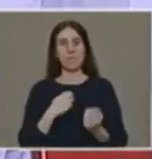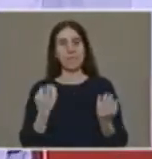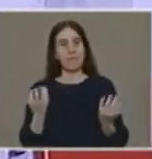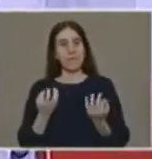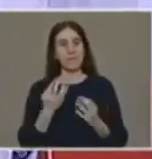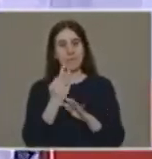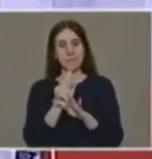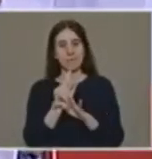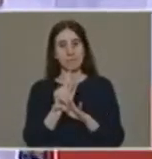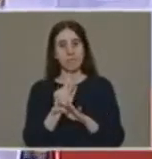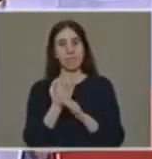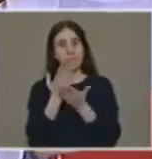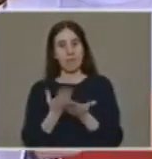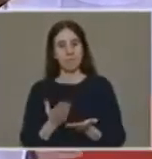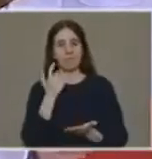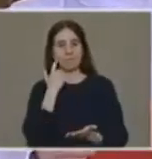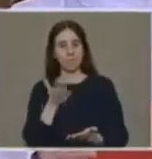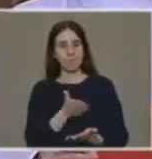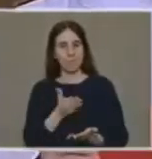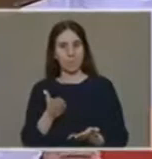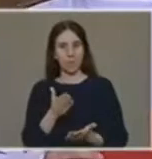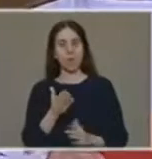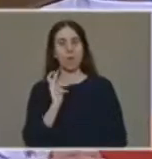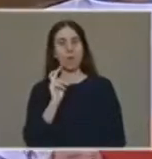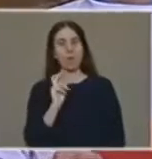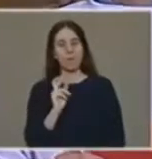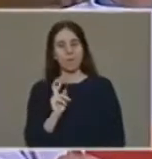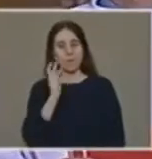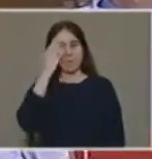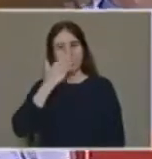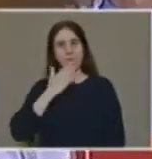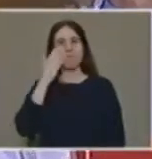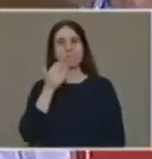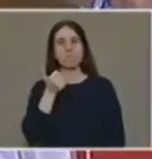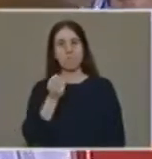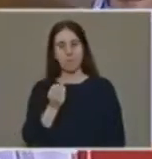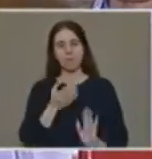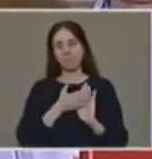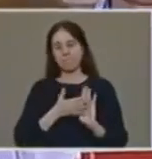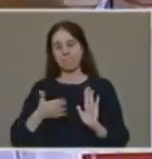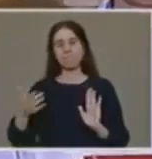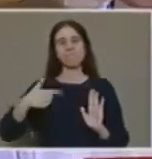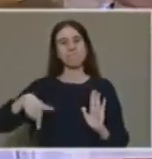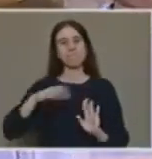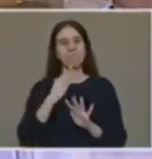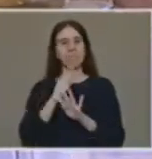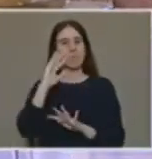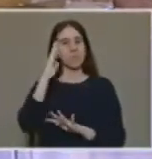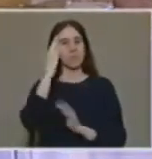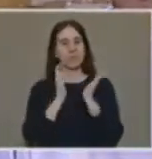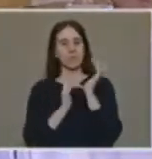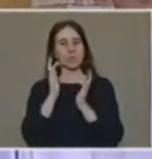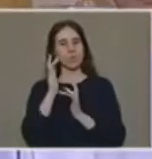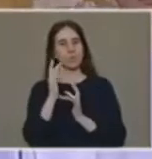de celebração de festa pascal. Durante 50 dias nós celebramos a grande festa da ressurreição de